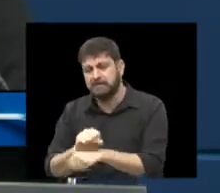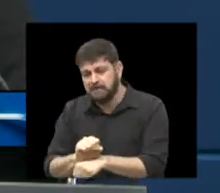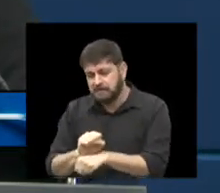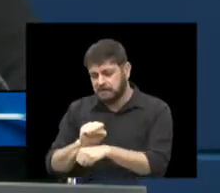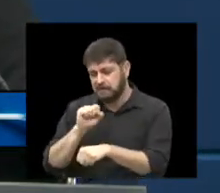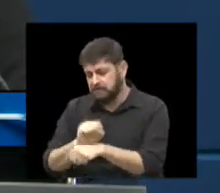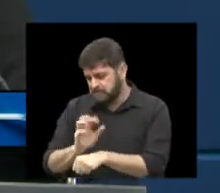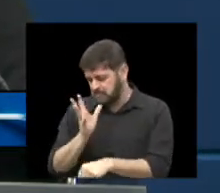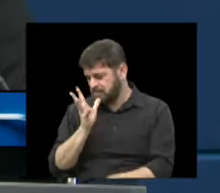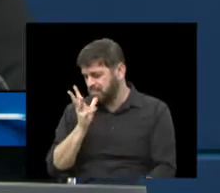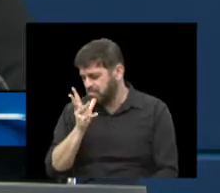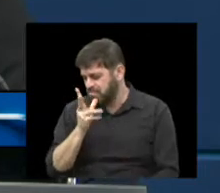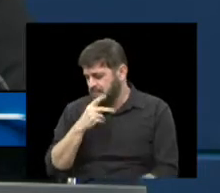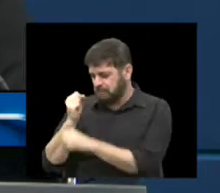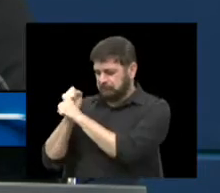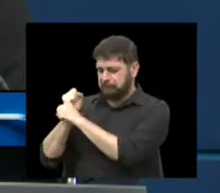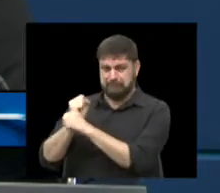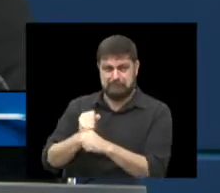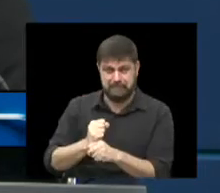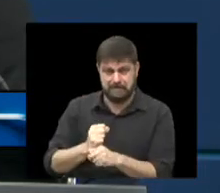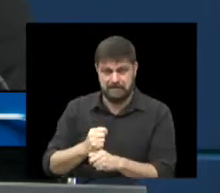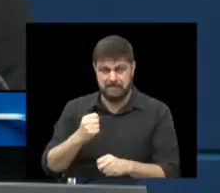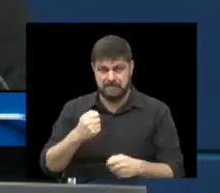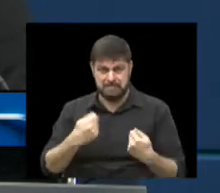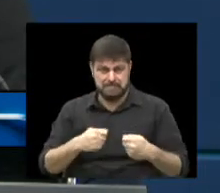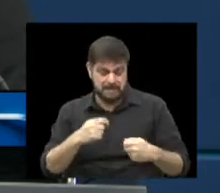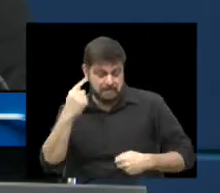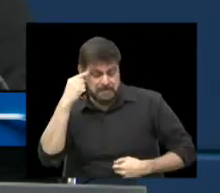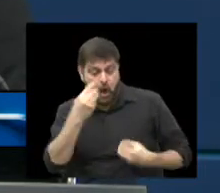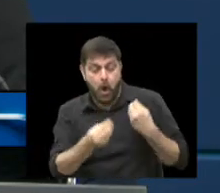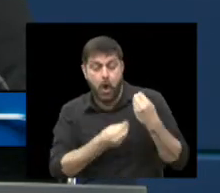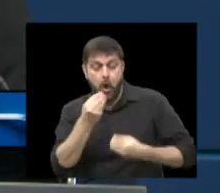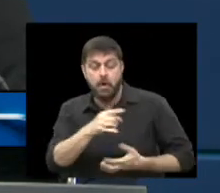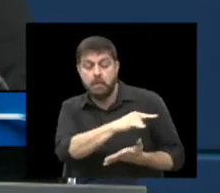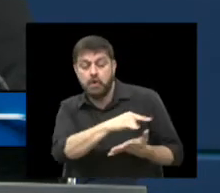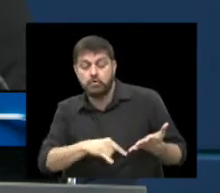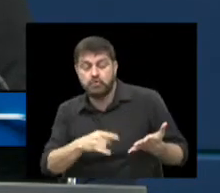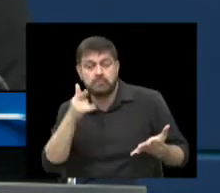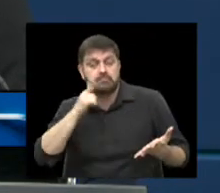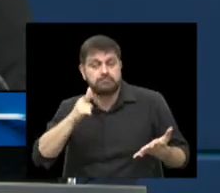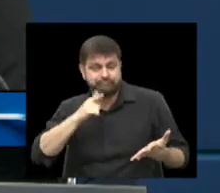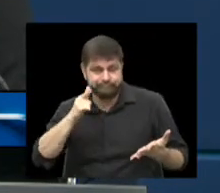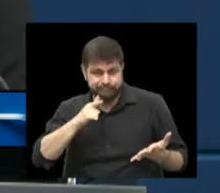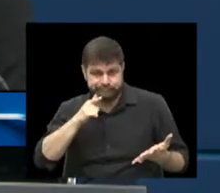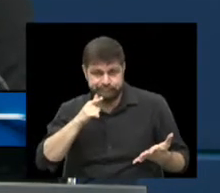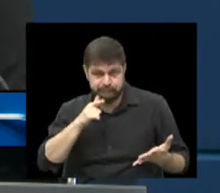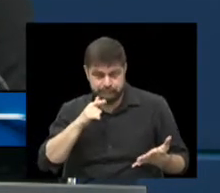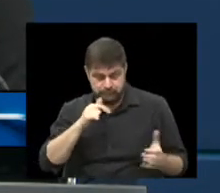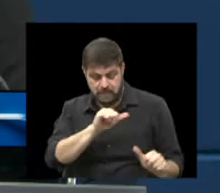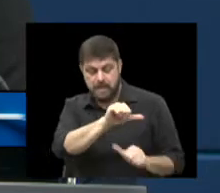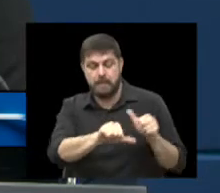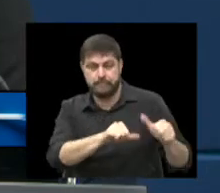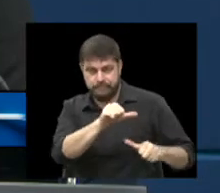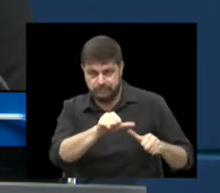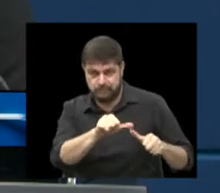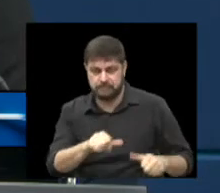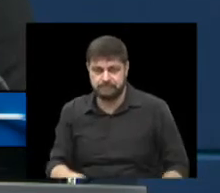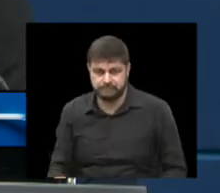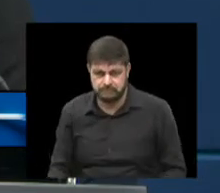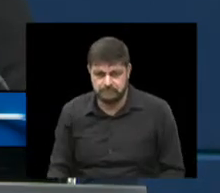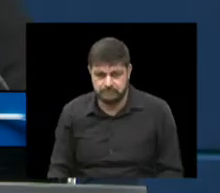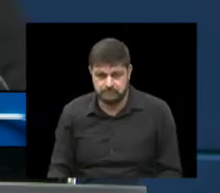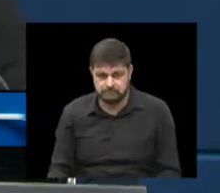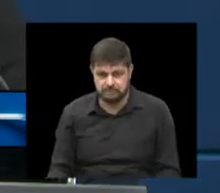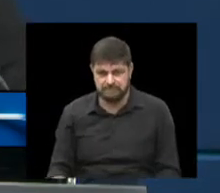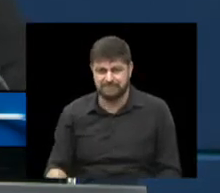alvará. Seria necessário uma revisão do processo de alvará na cidade. Esse processo, essa